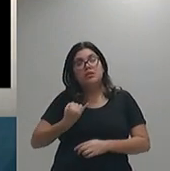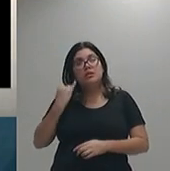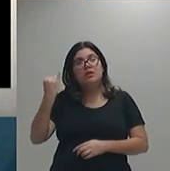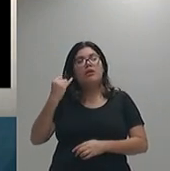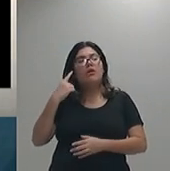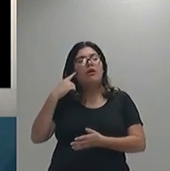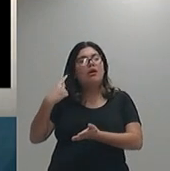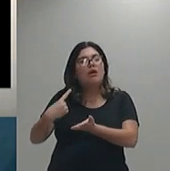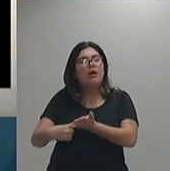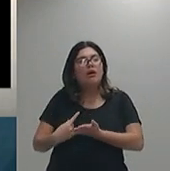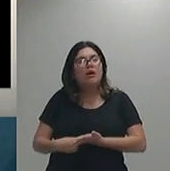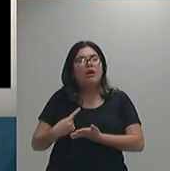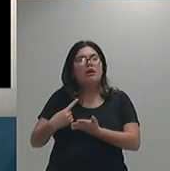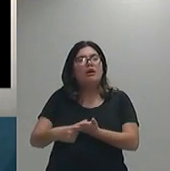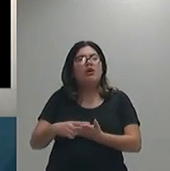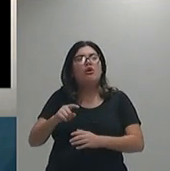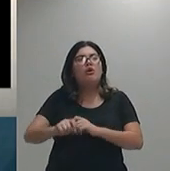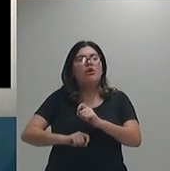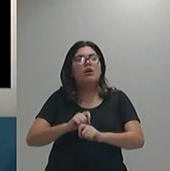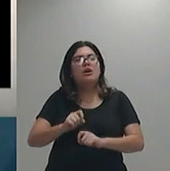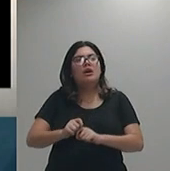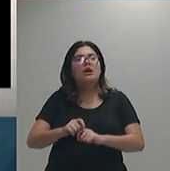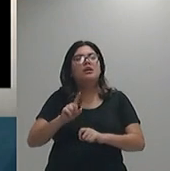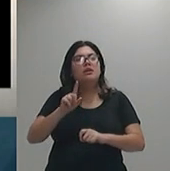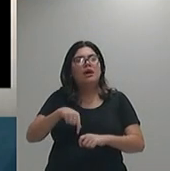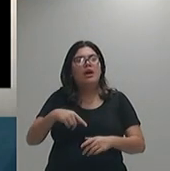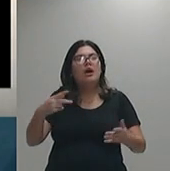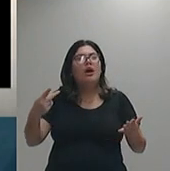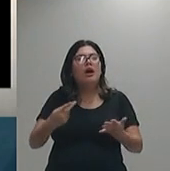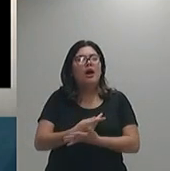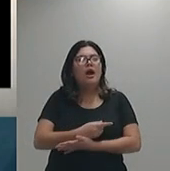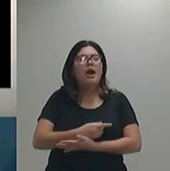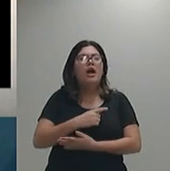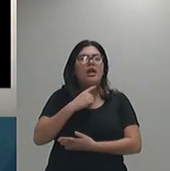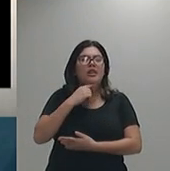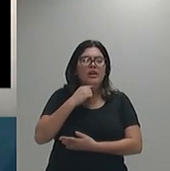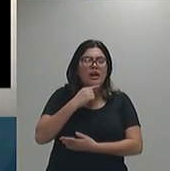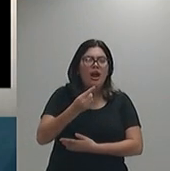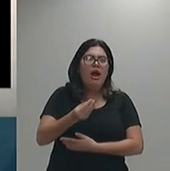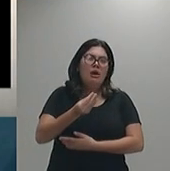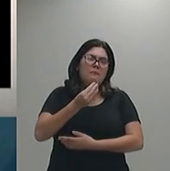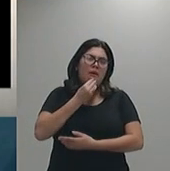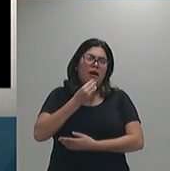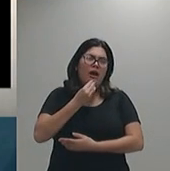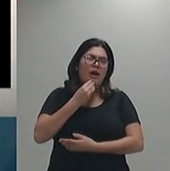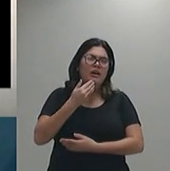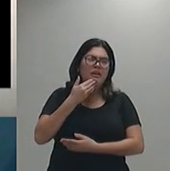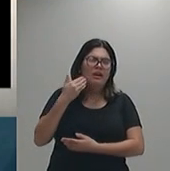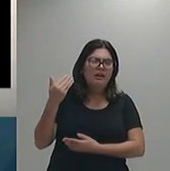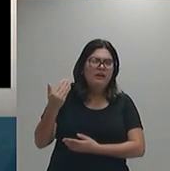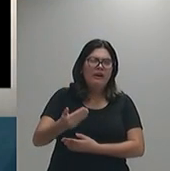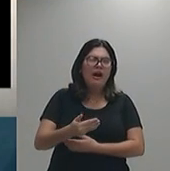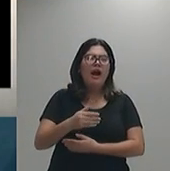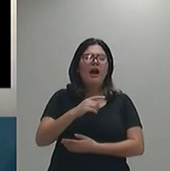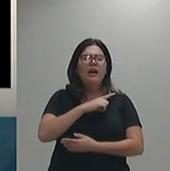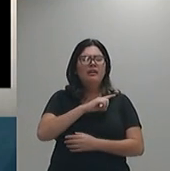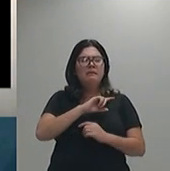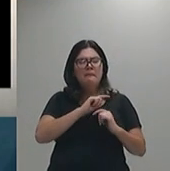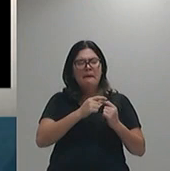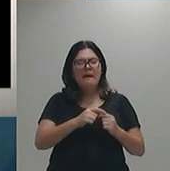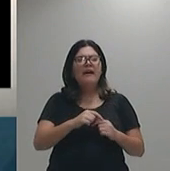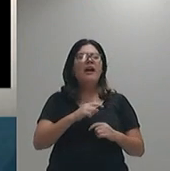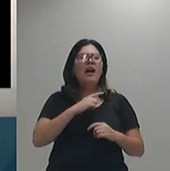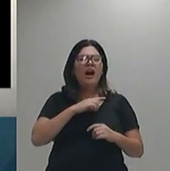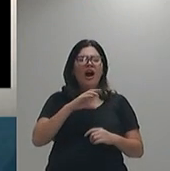que também neste caso nem se poderia invocar aquelas figuras tradicionais do Código Processo Civil